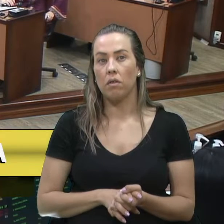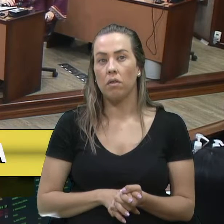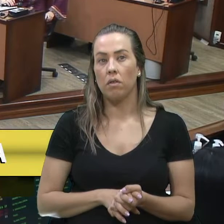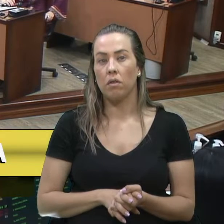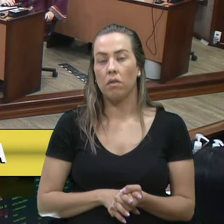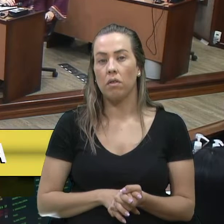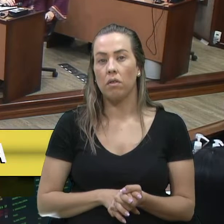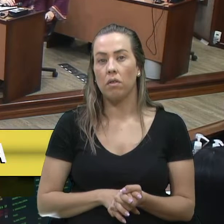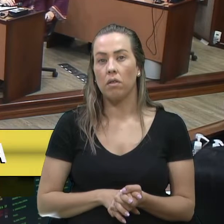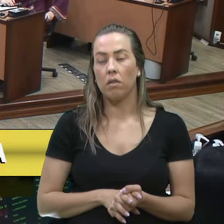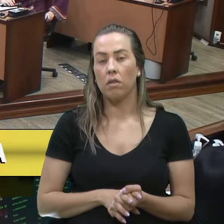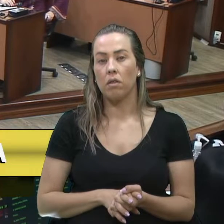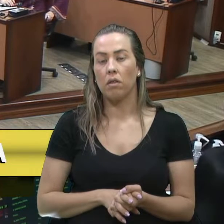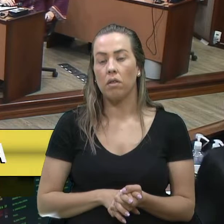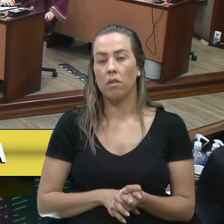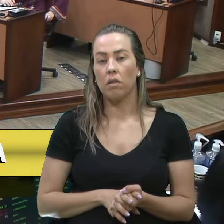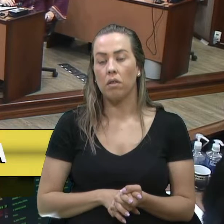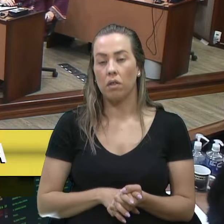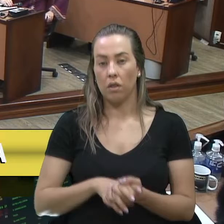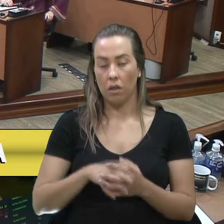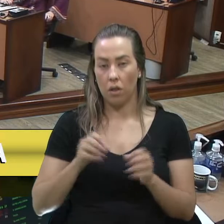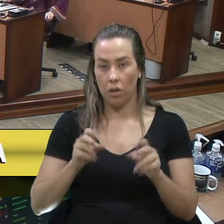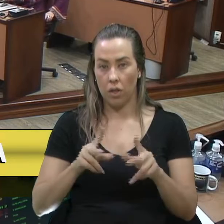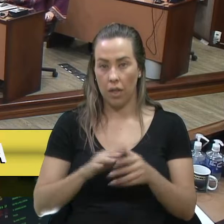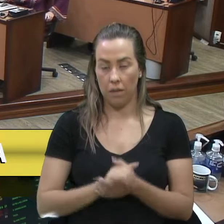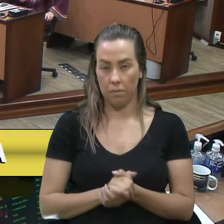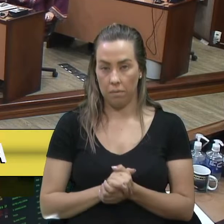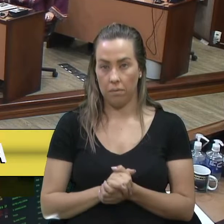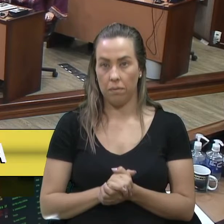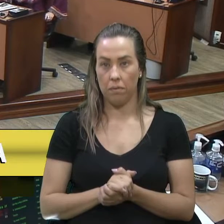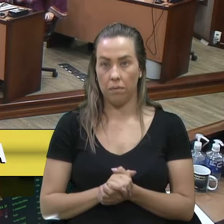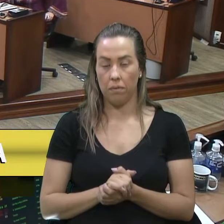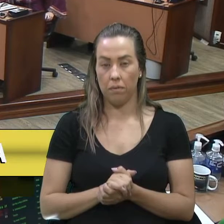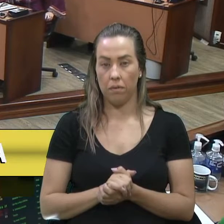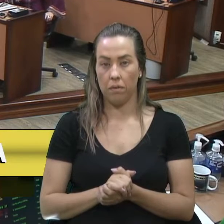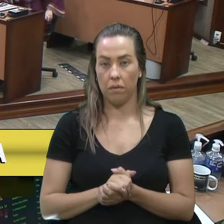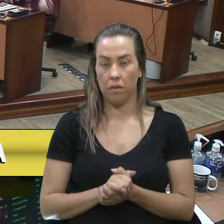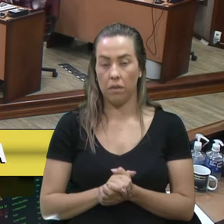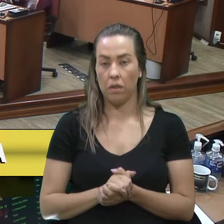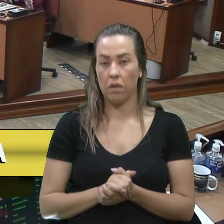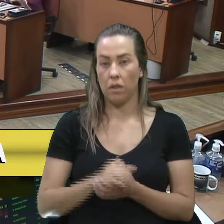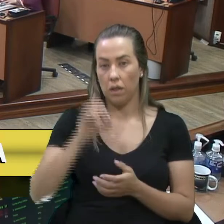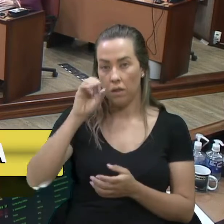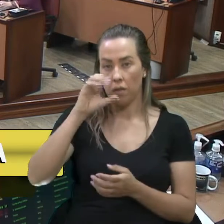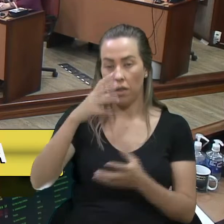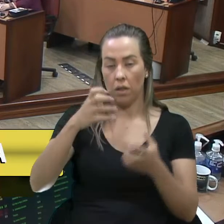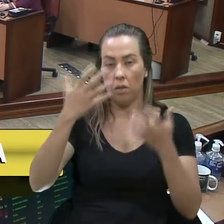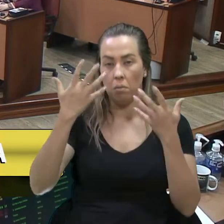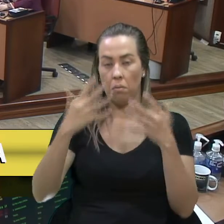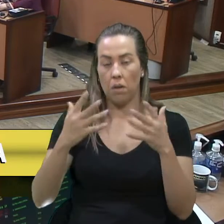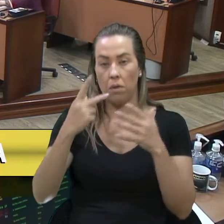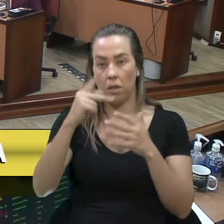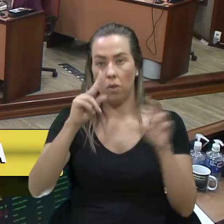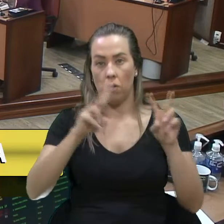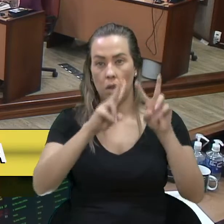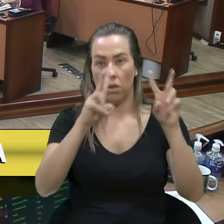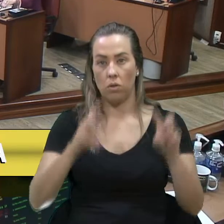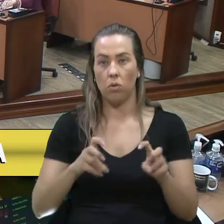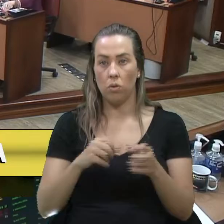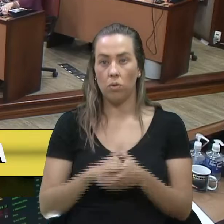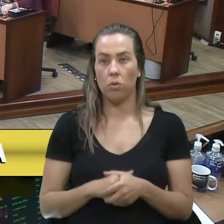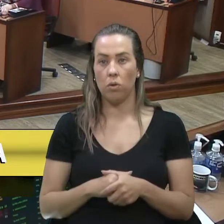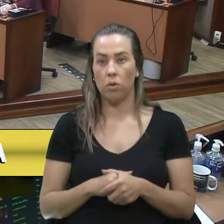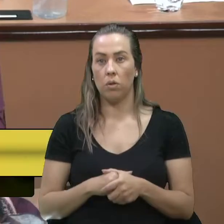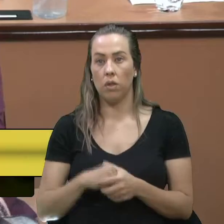bancada do Republicanos, vereador Fiuza. Muito obrigado. Vereador Fiuza, quero lhe parabenizar por este tema, né?